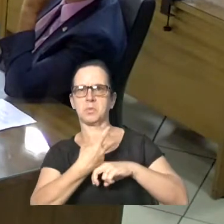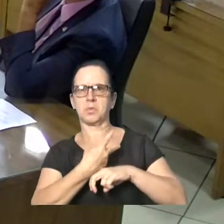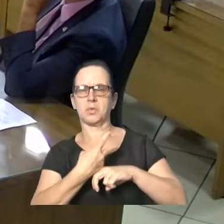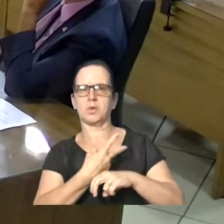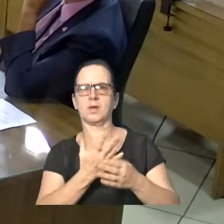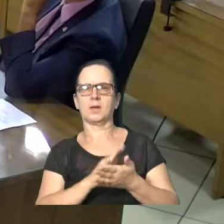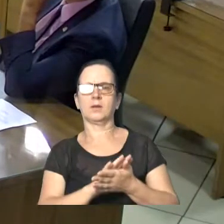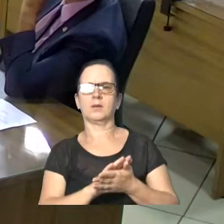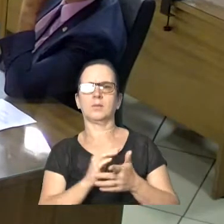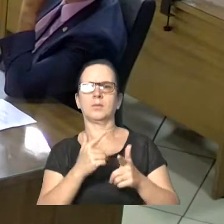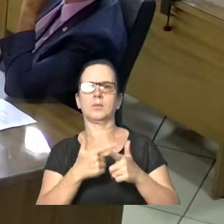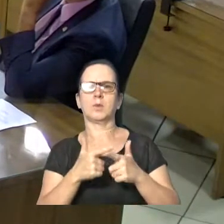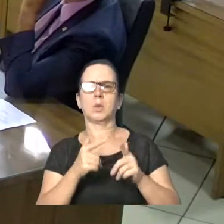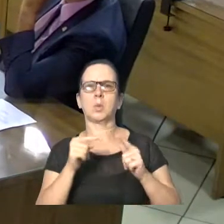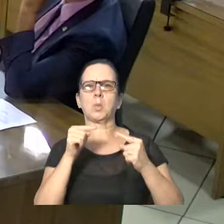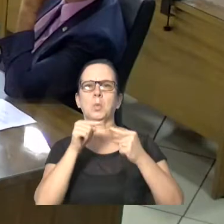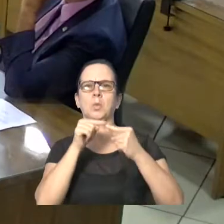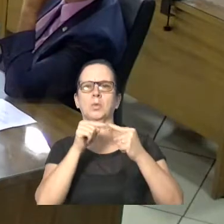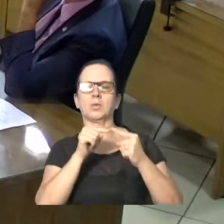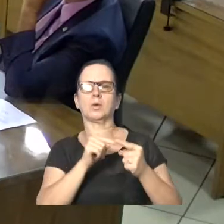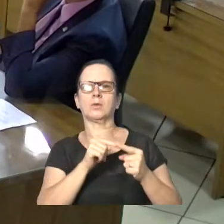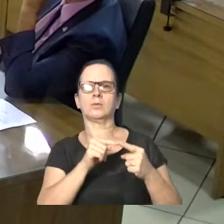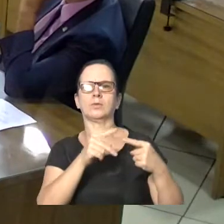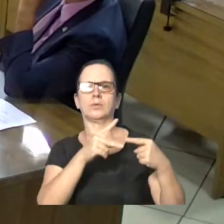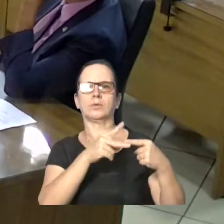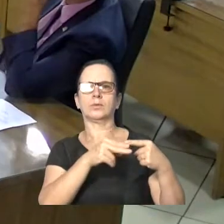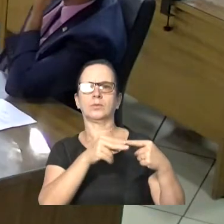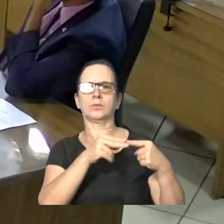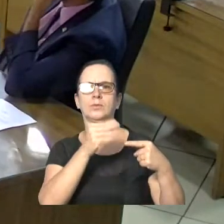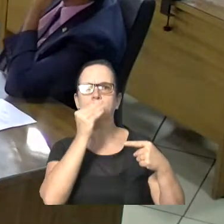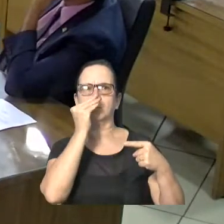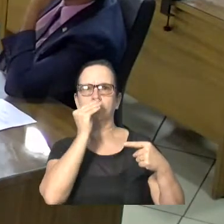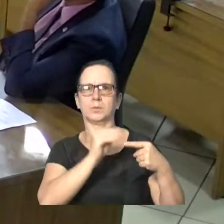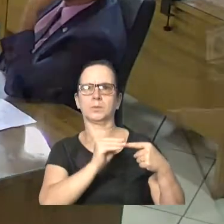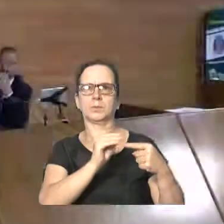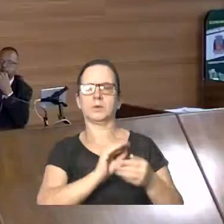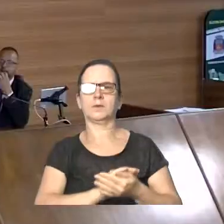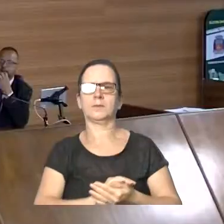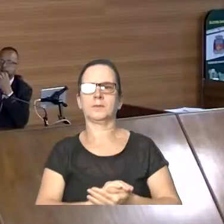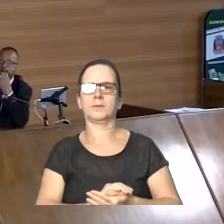por questão de coerência, pela rejeição do veto.